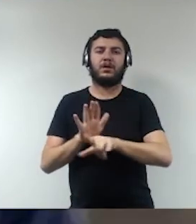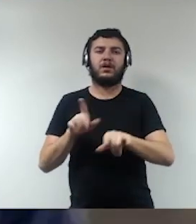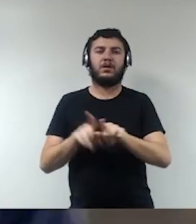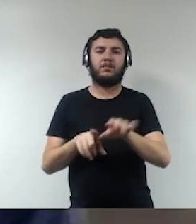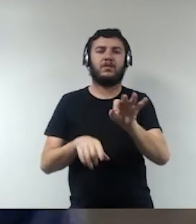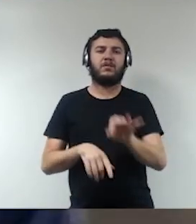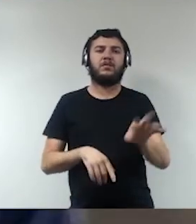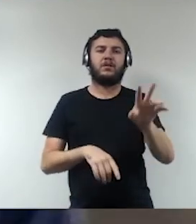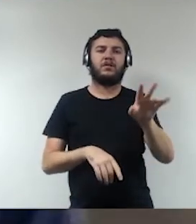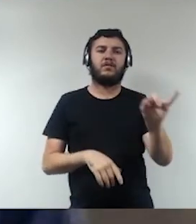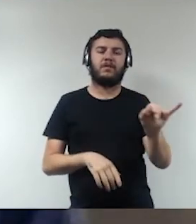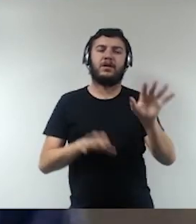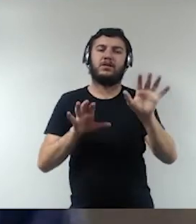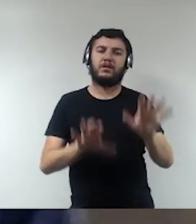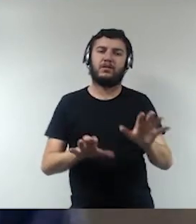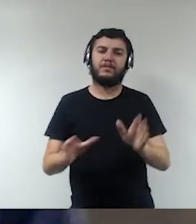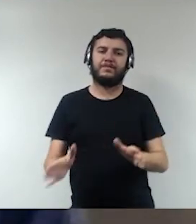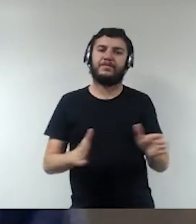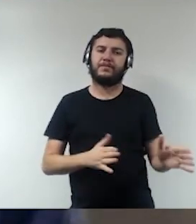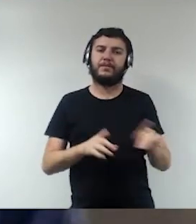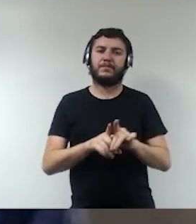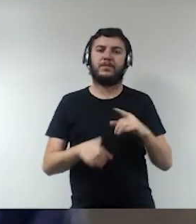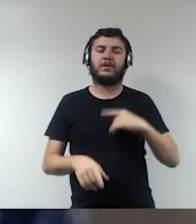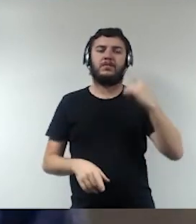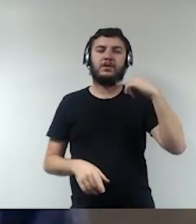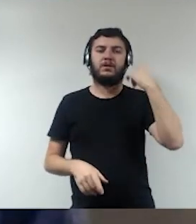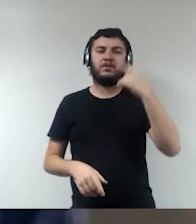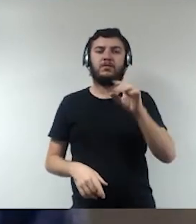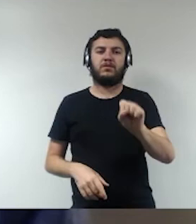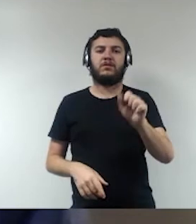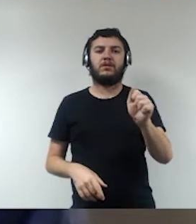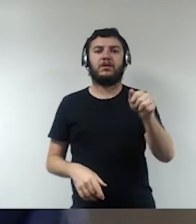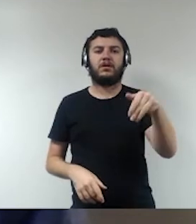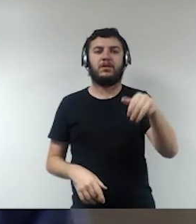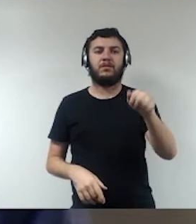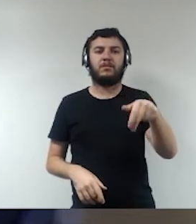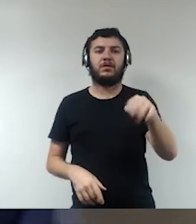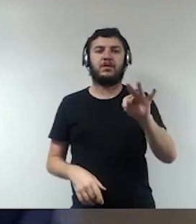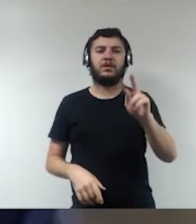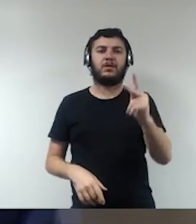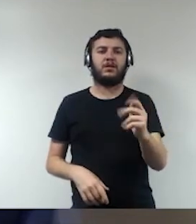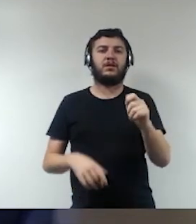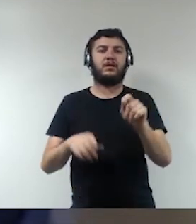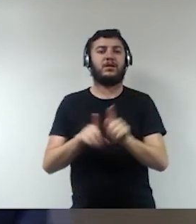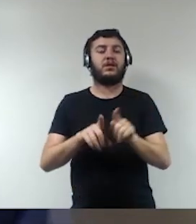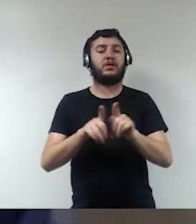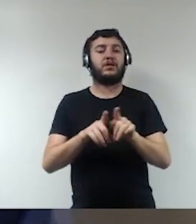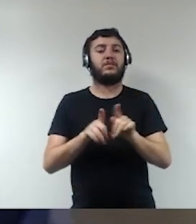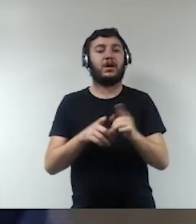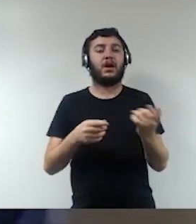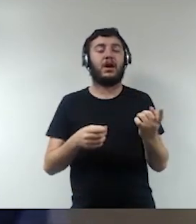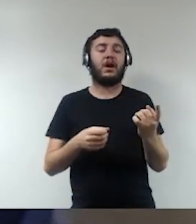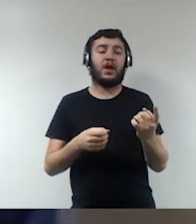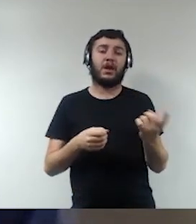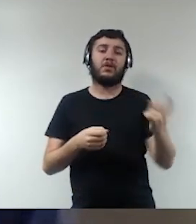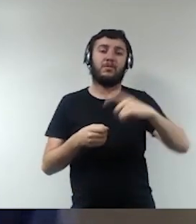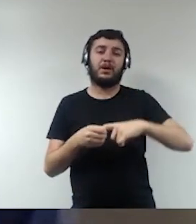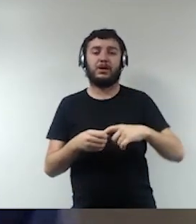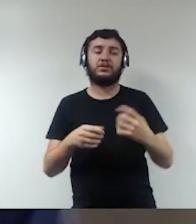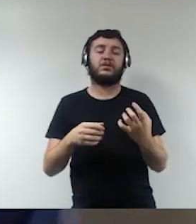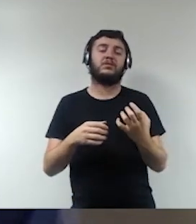Perfeito. Doutora Samanta, e em relação à recuperação extrajudicial, e aí puxando o gancho,